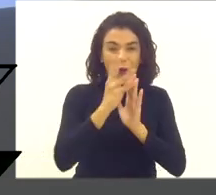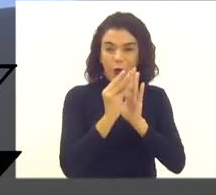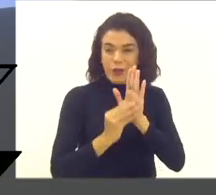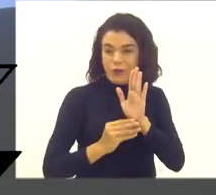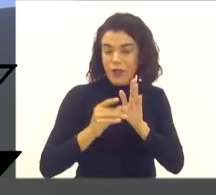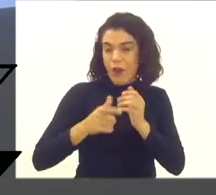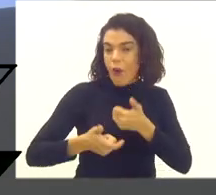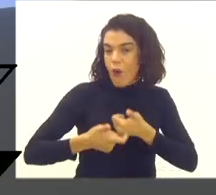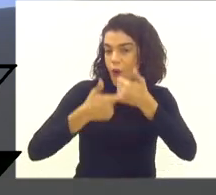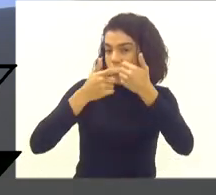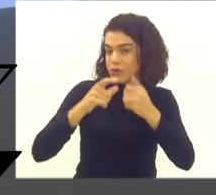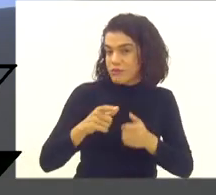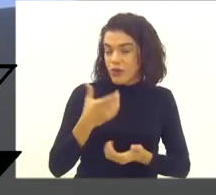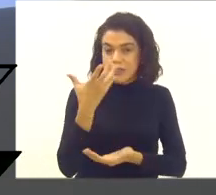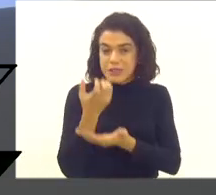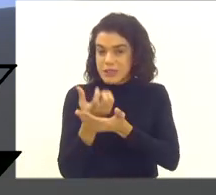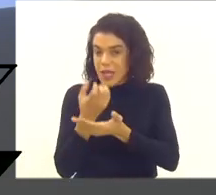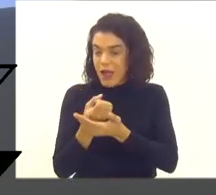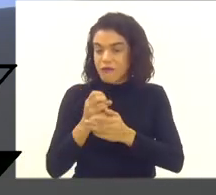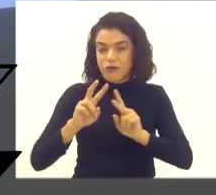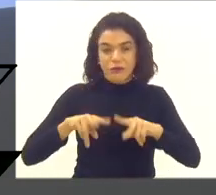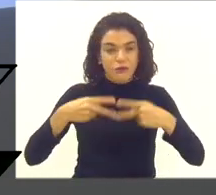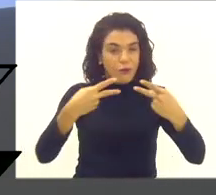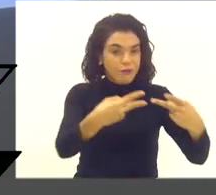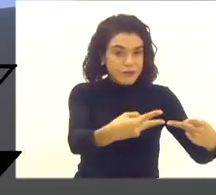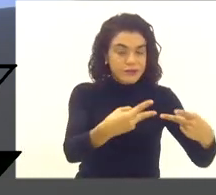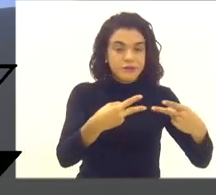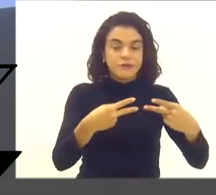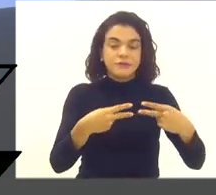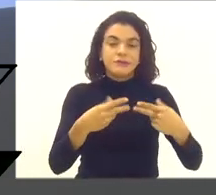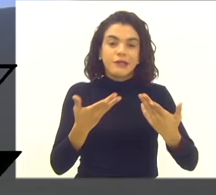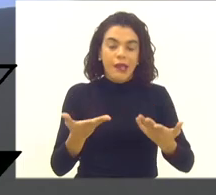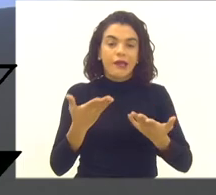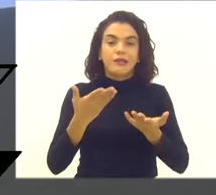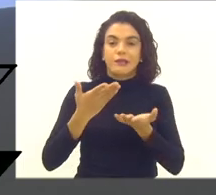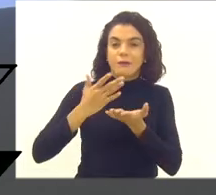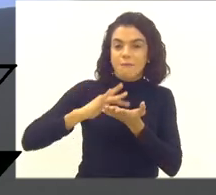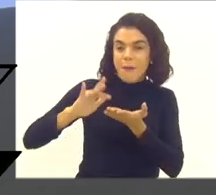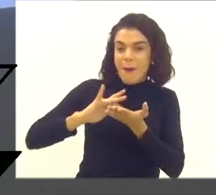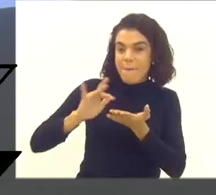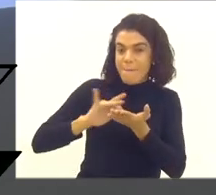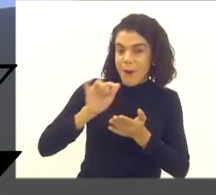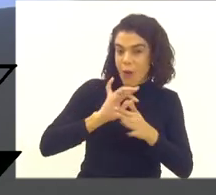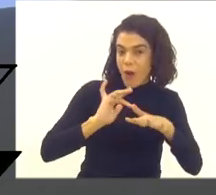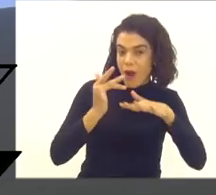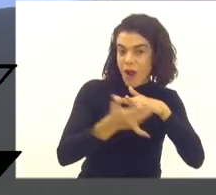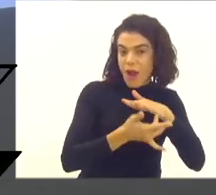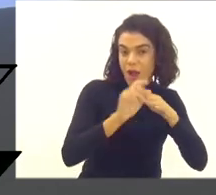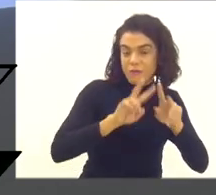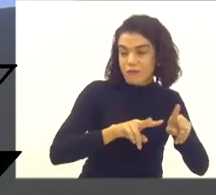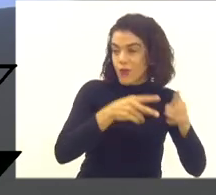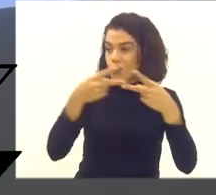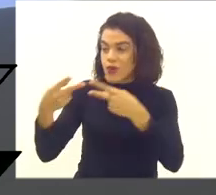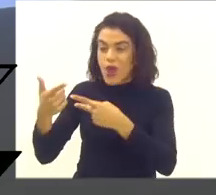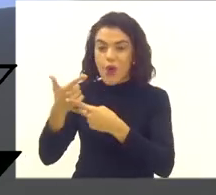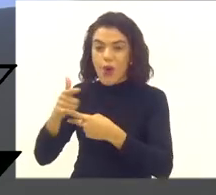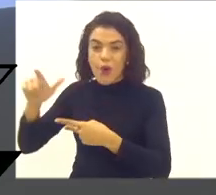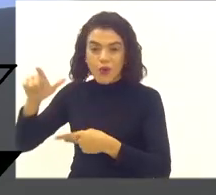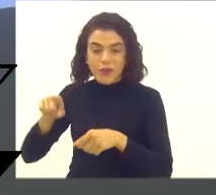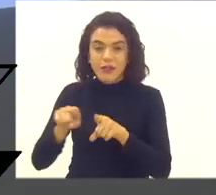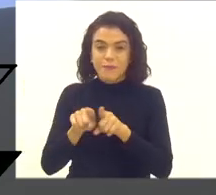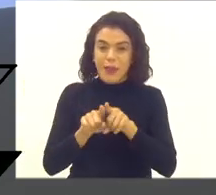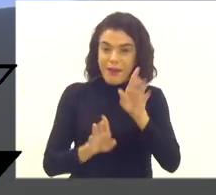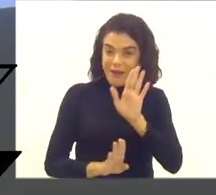eles curtem quando eles salvam quando eles compartilham e aí passa de uma rede para outra também né aí a gente tem além do